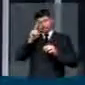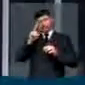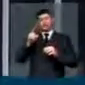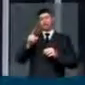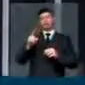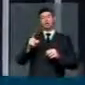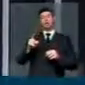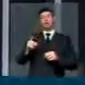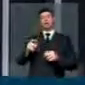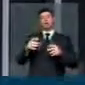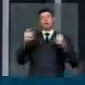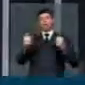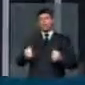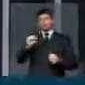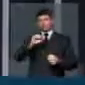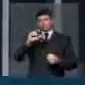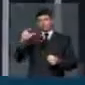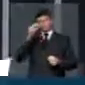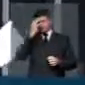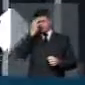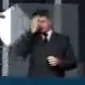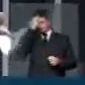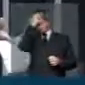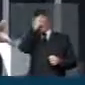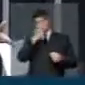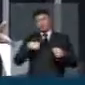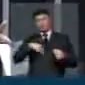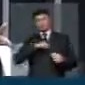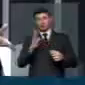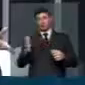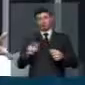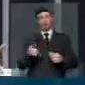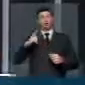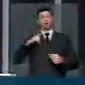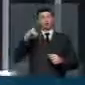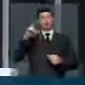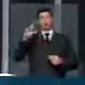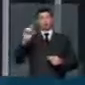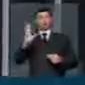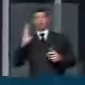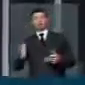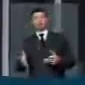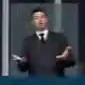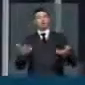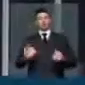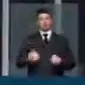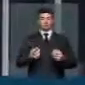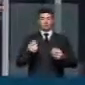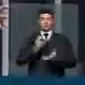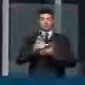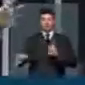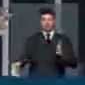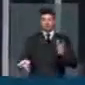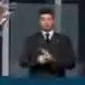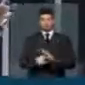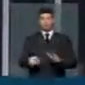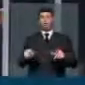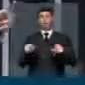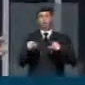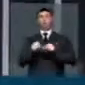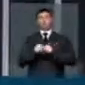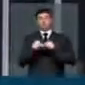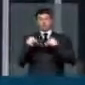alta complexidade para São Luís do Maranhão. A gente já está na LDO, agora vamos brigar por recursos agora